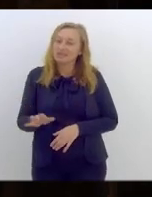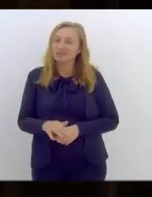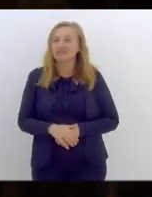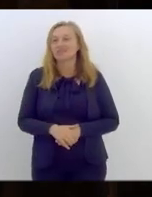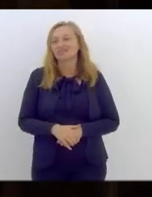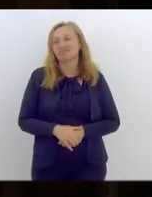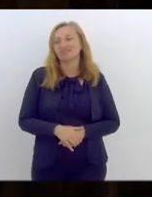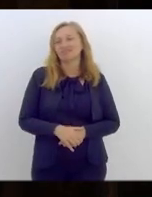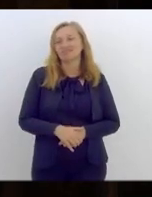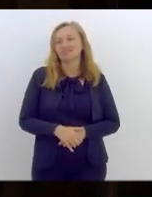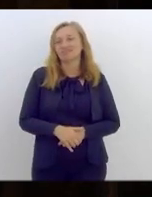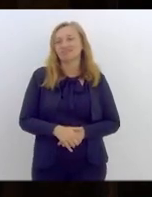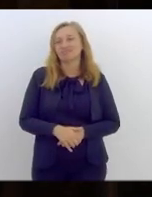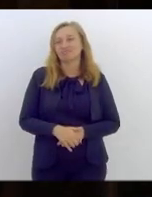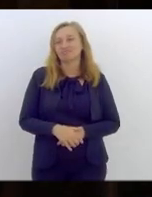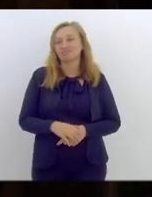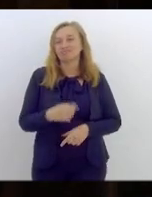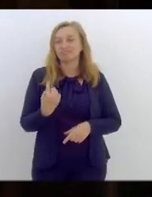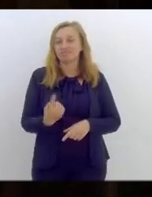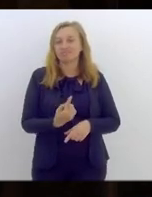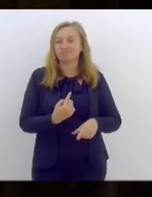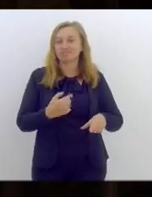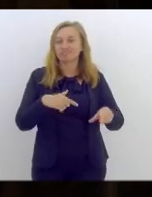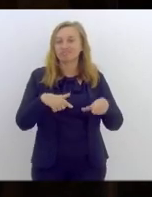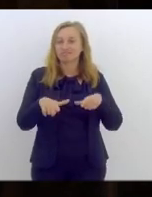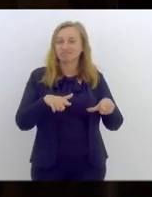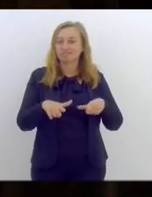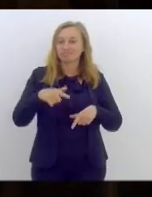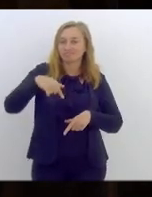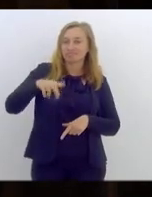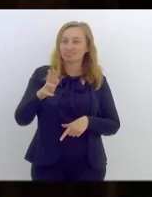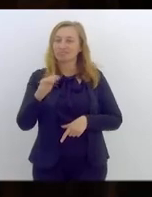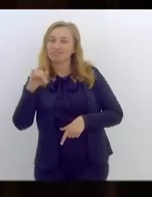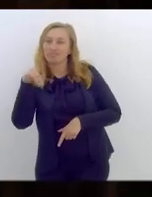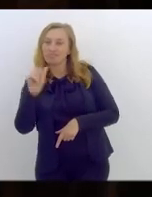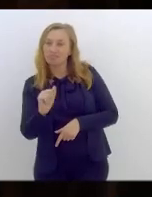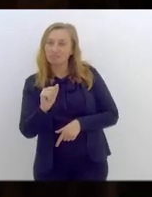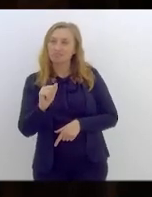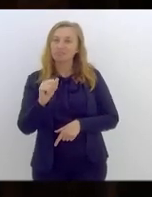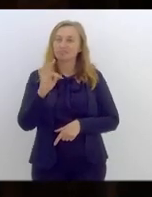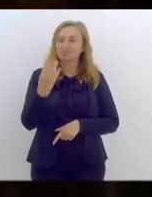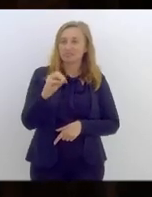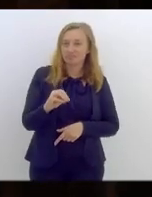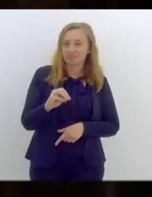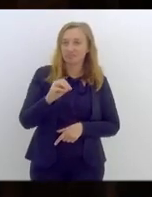um da nossa mandata quilombo que está aqui. Tiago, Júlia,